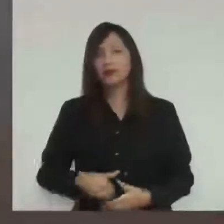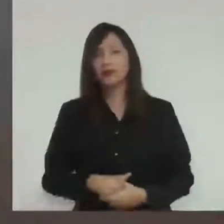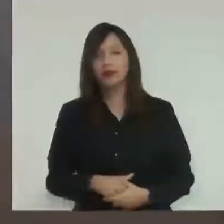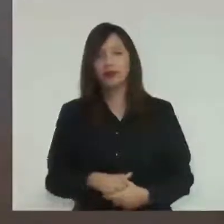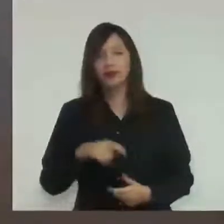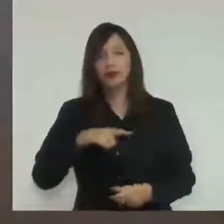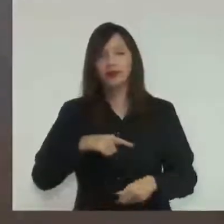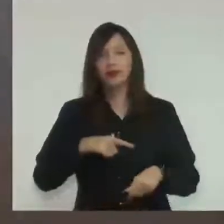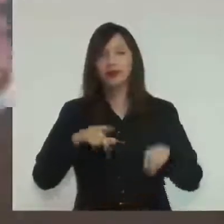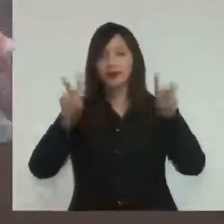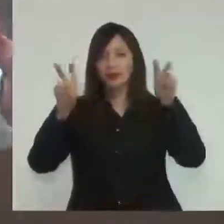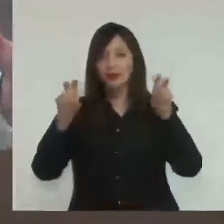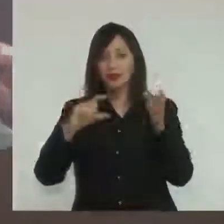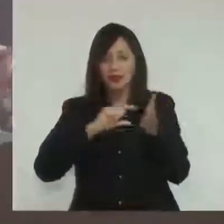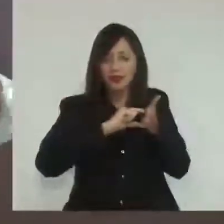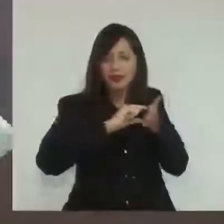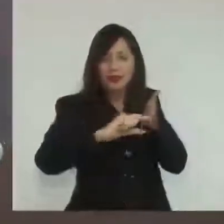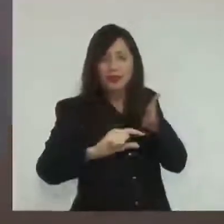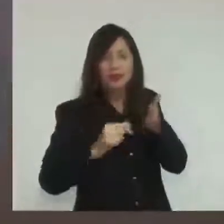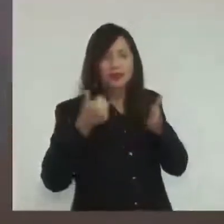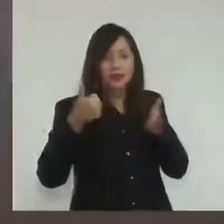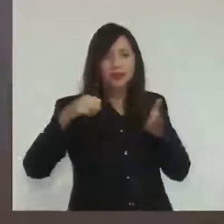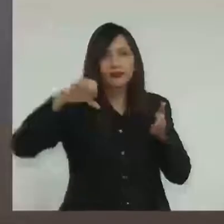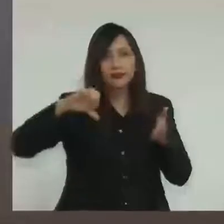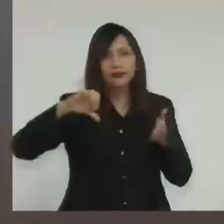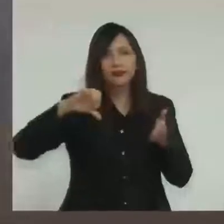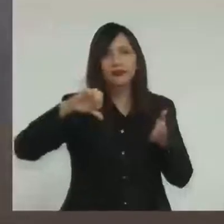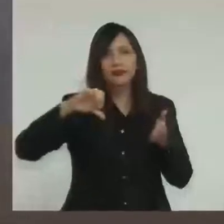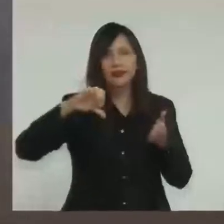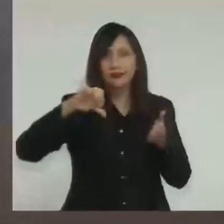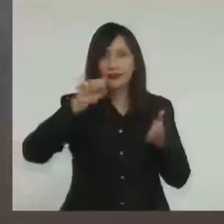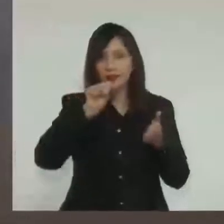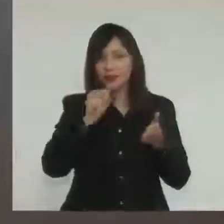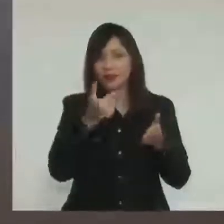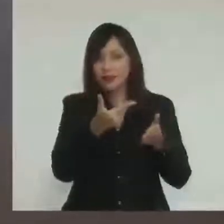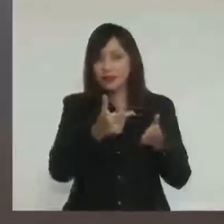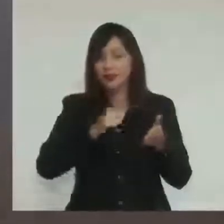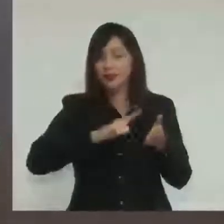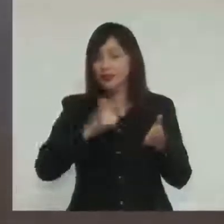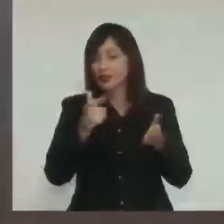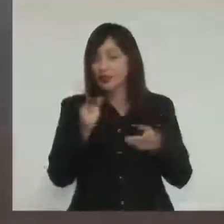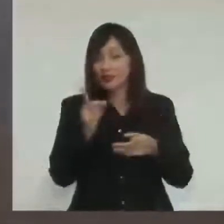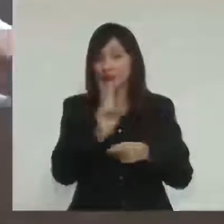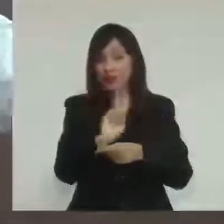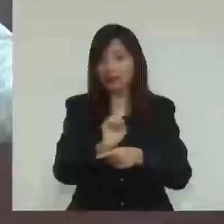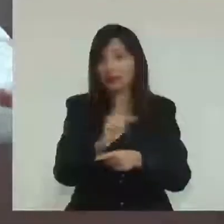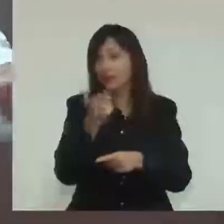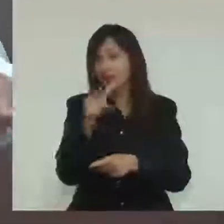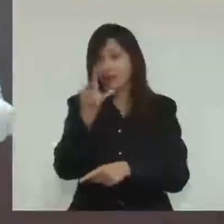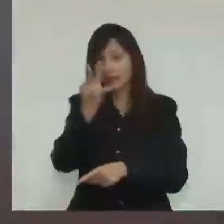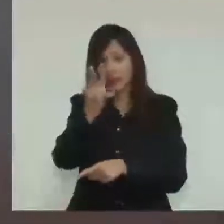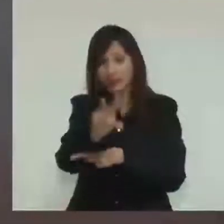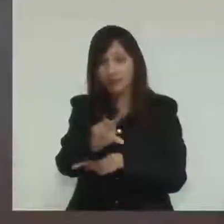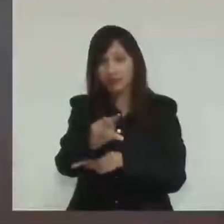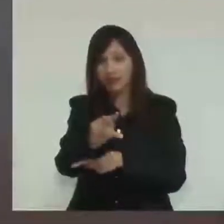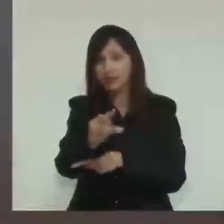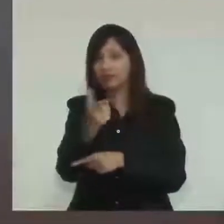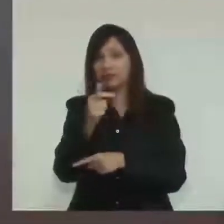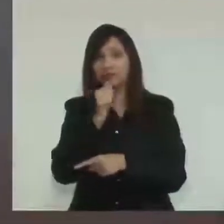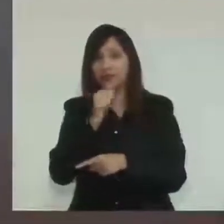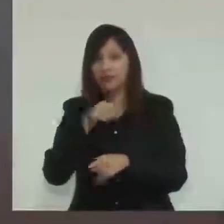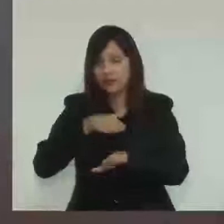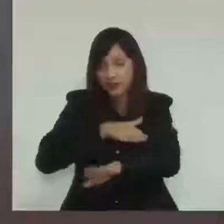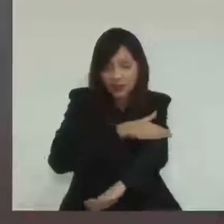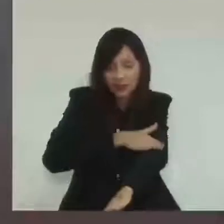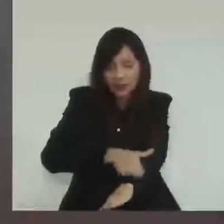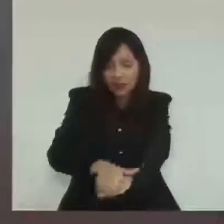um termo da vinheta de 1982, falava de fiscalização, não falava nada de radar, aliás, não tinha nem asfalto. Né?